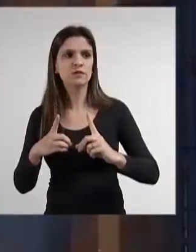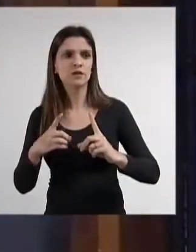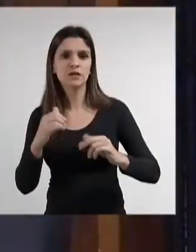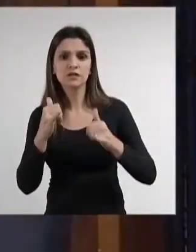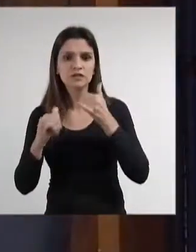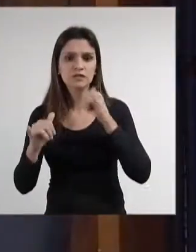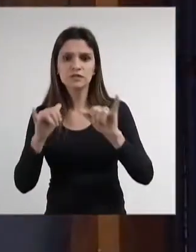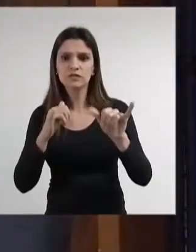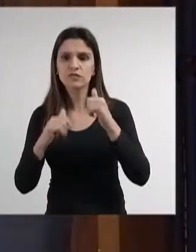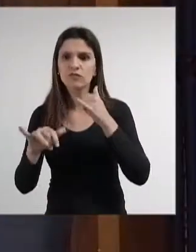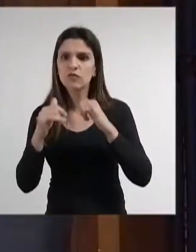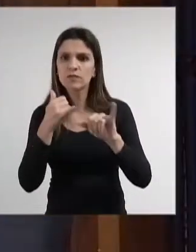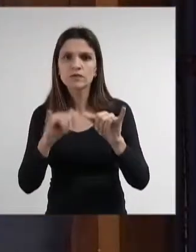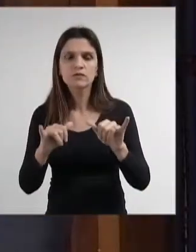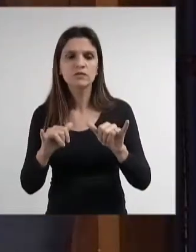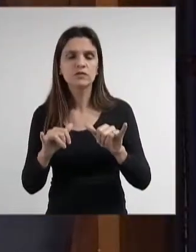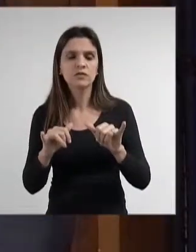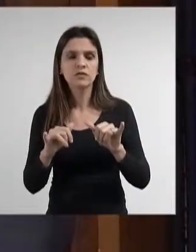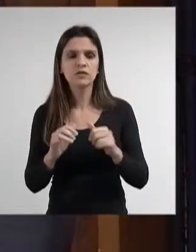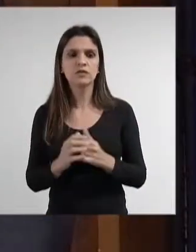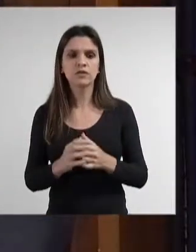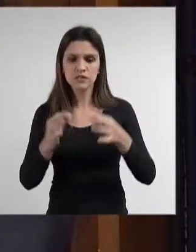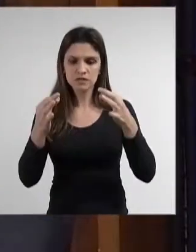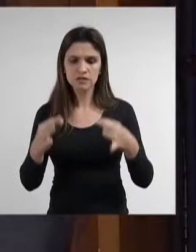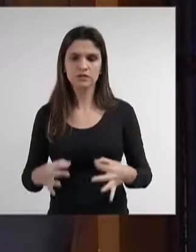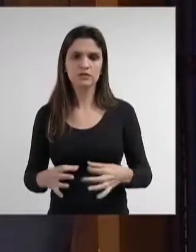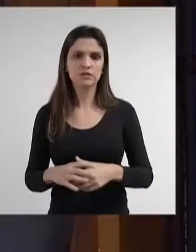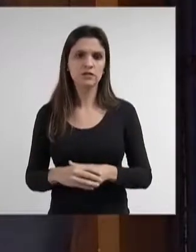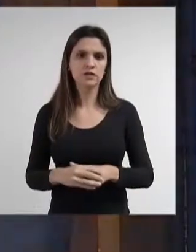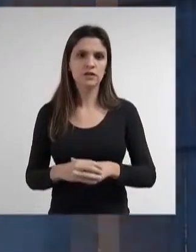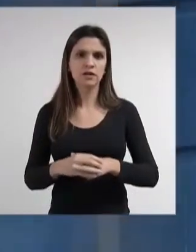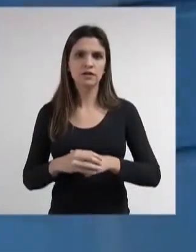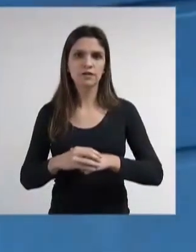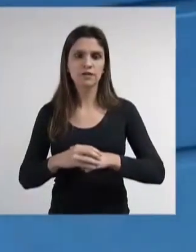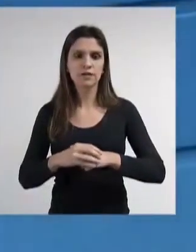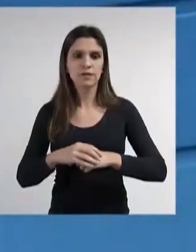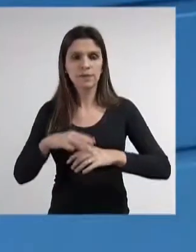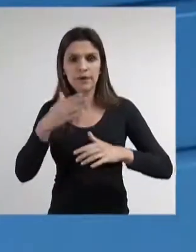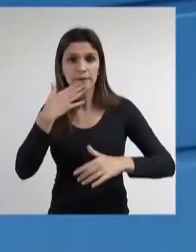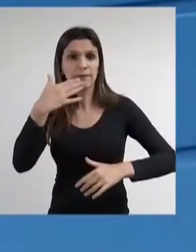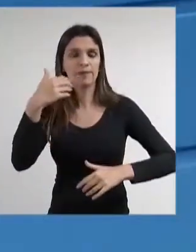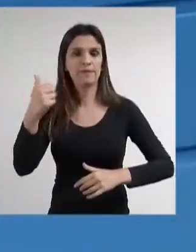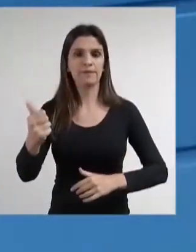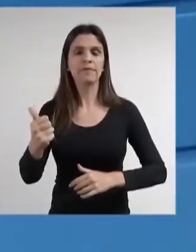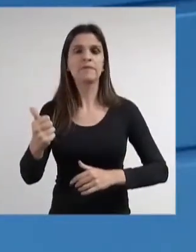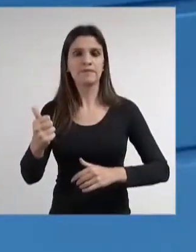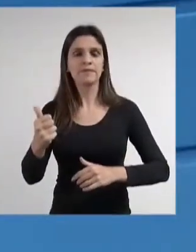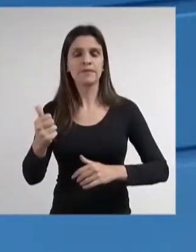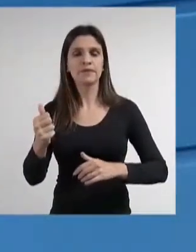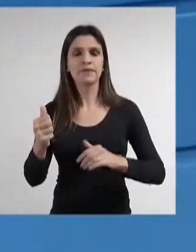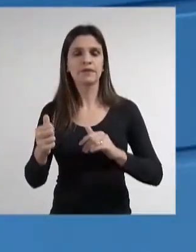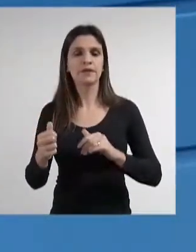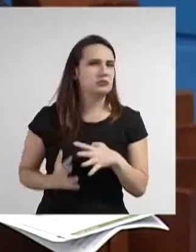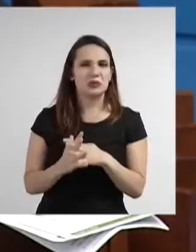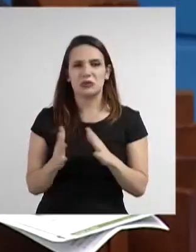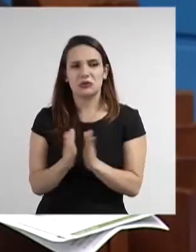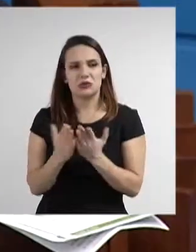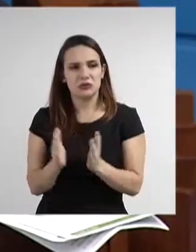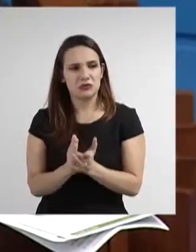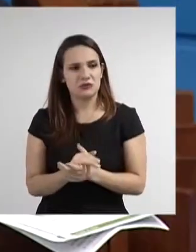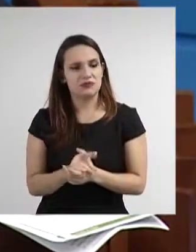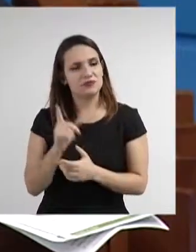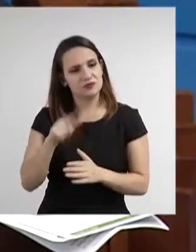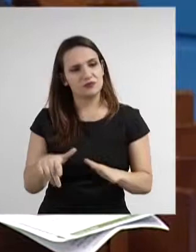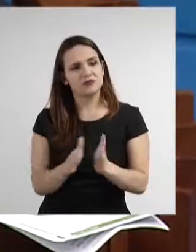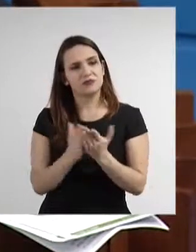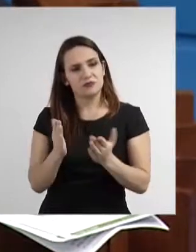Social, será a base que vai alavancar o programa social, porque ali contém toda a situação familiar. A pobreza